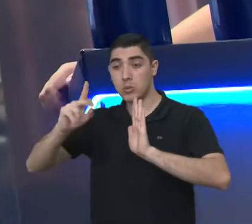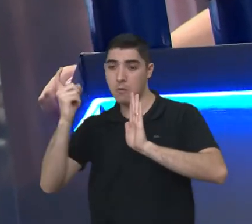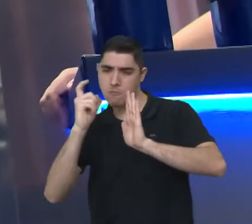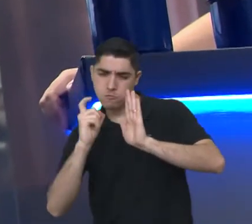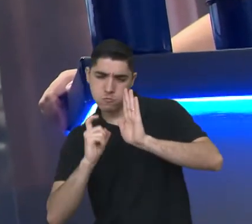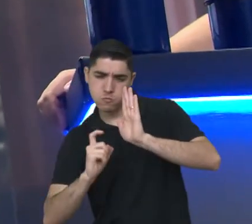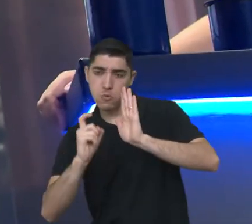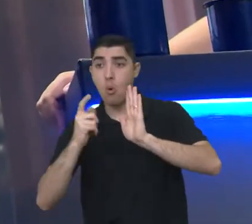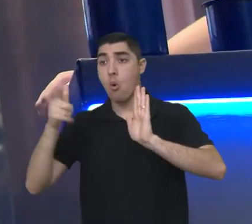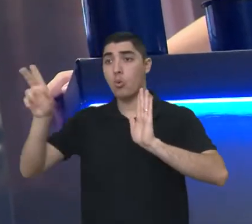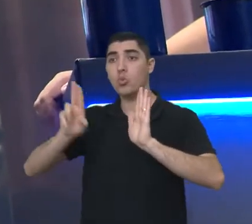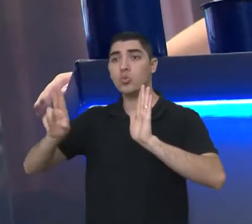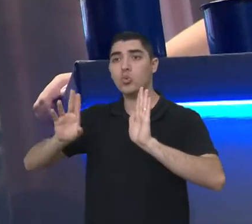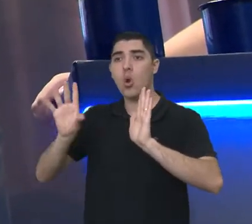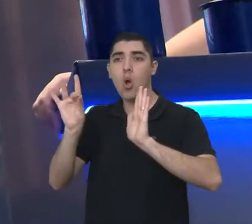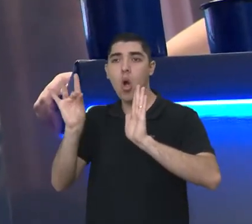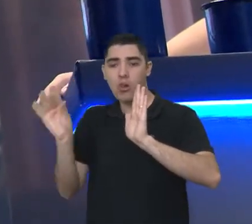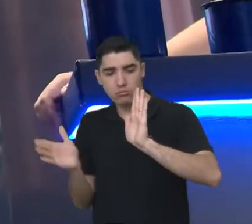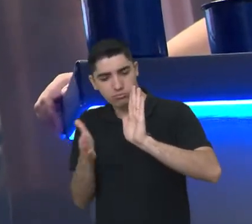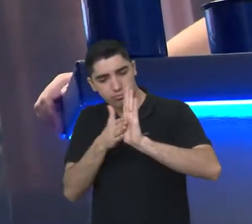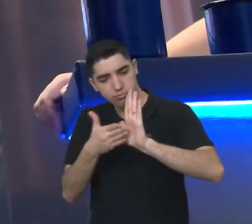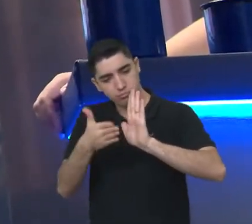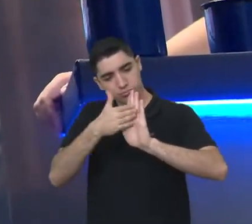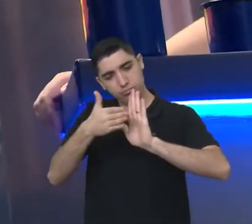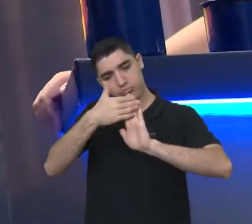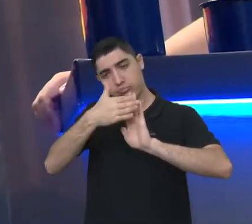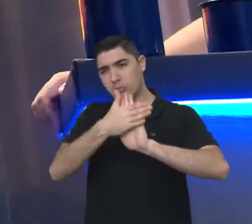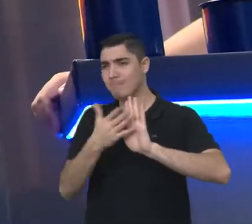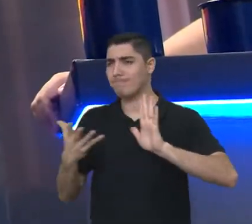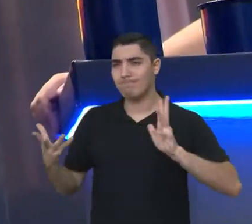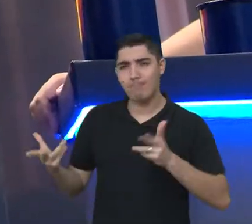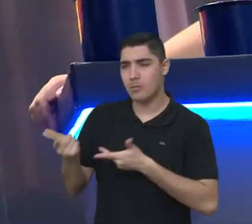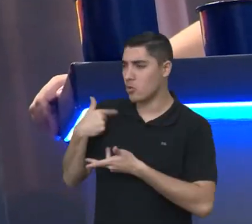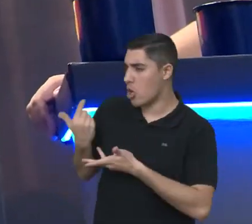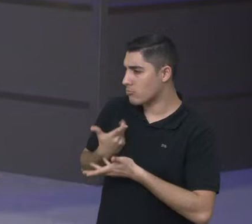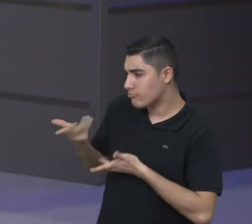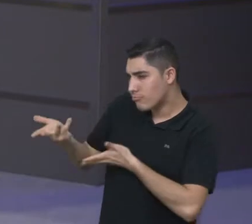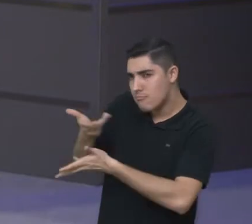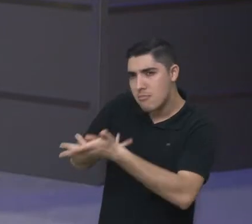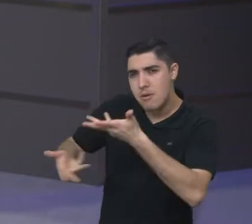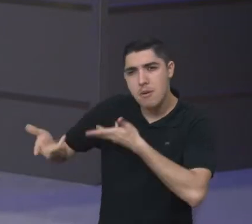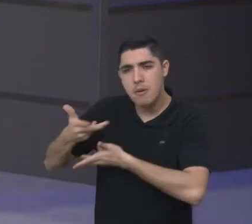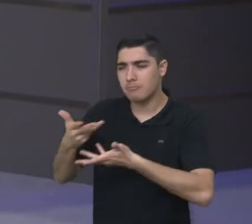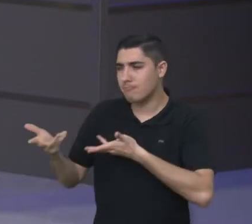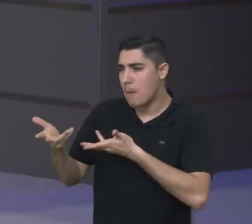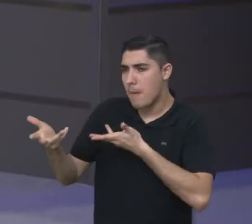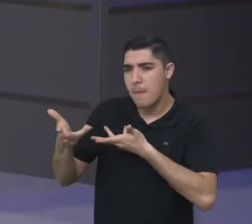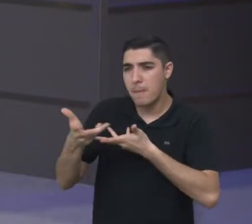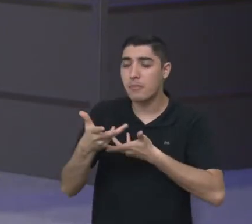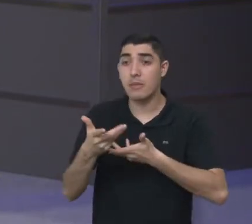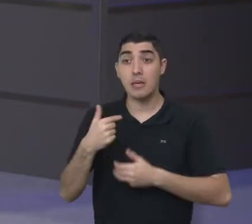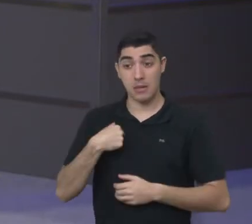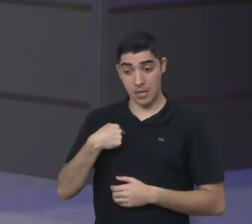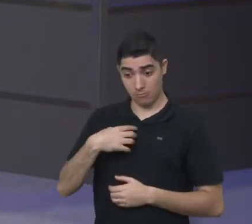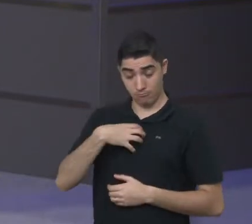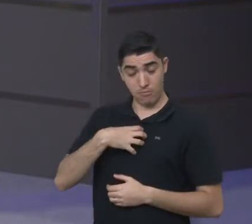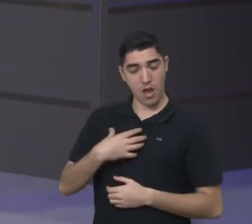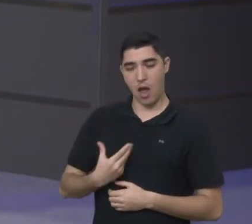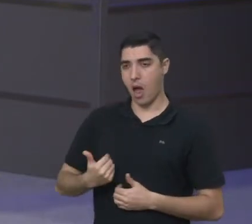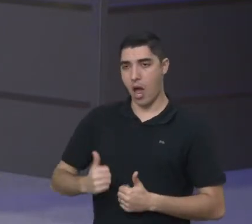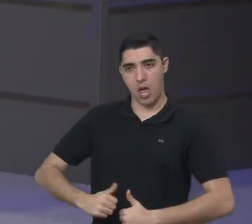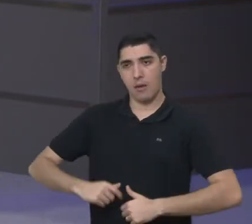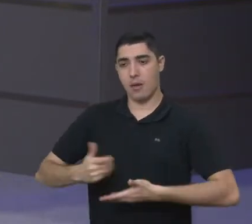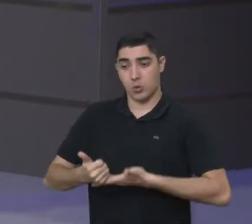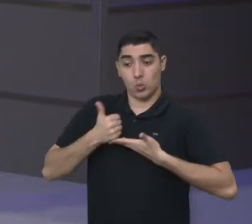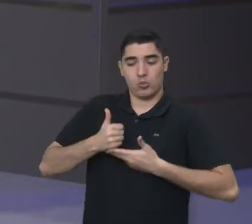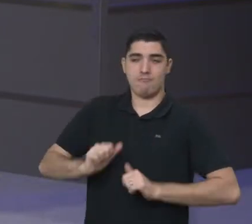gente que usa colagem e foi uma troca incrível com outros artistas, assim. Para mim ajuda muito ter uma